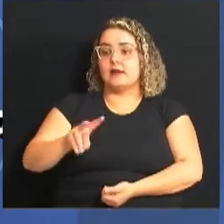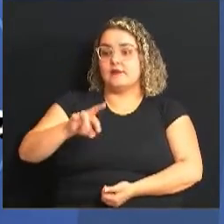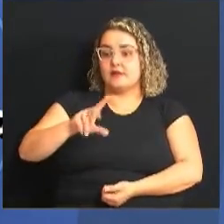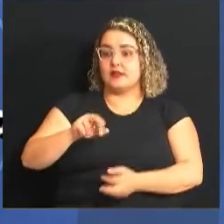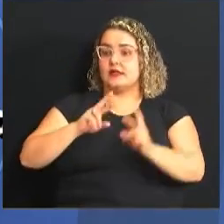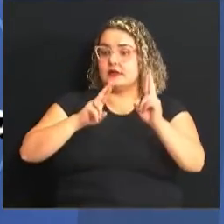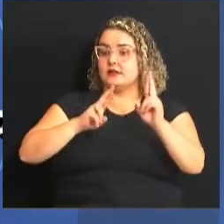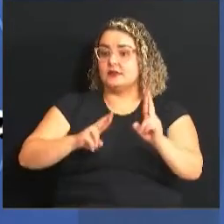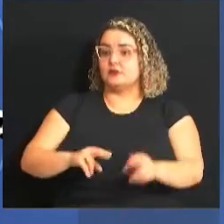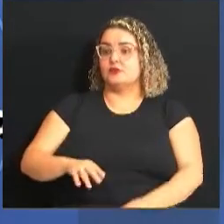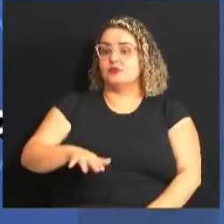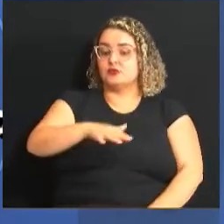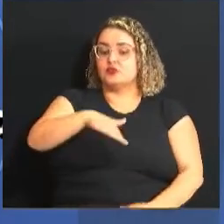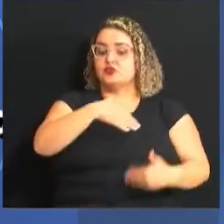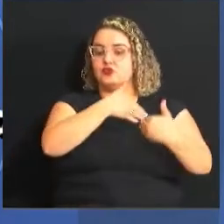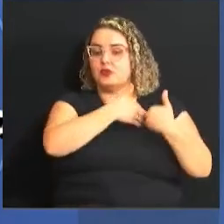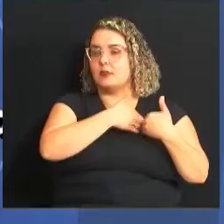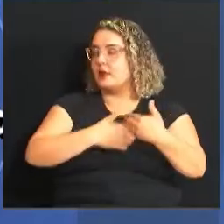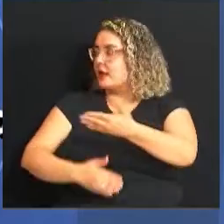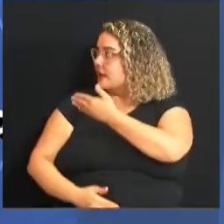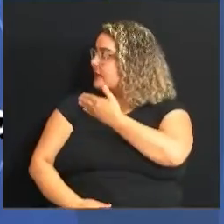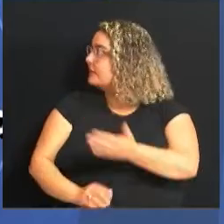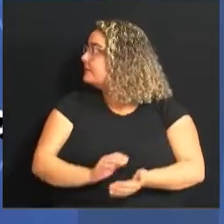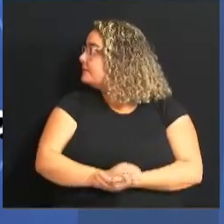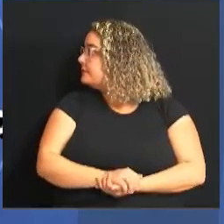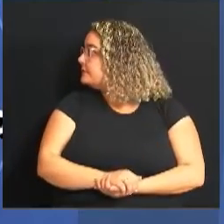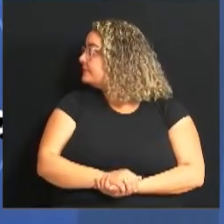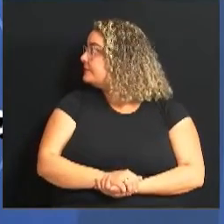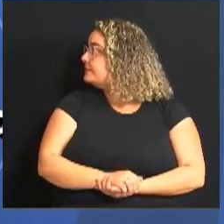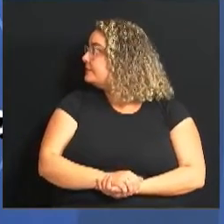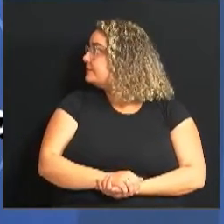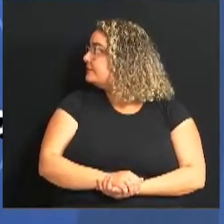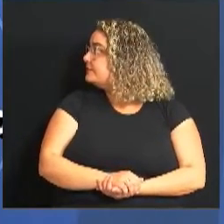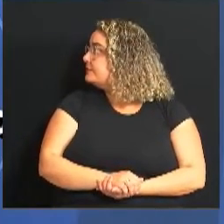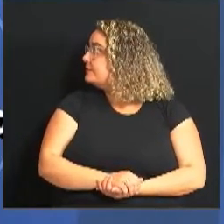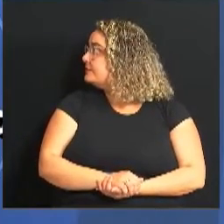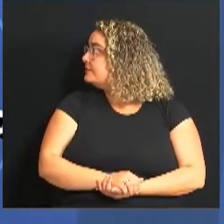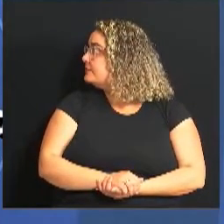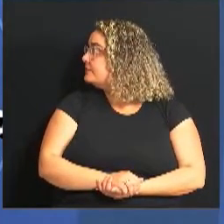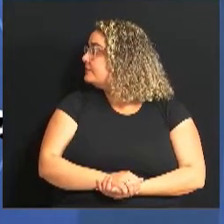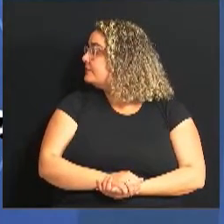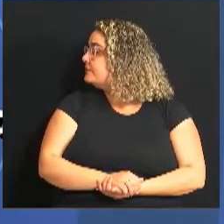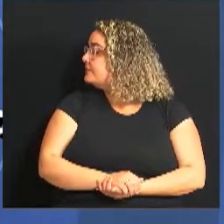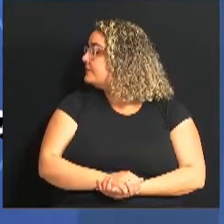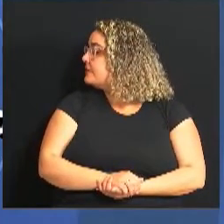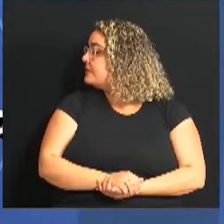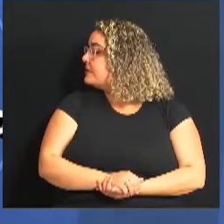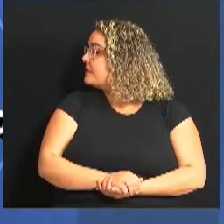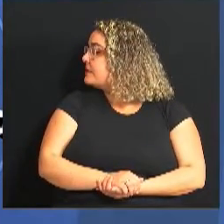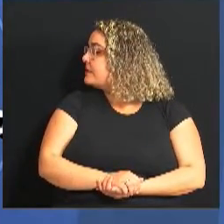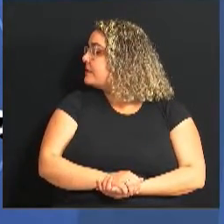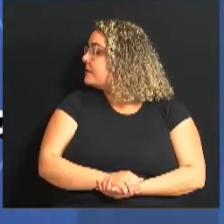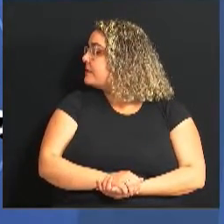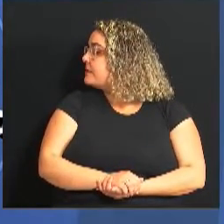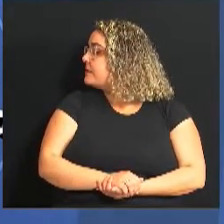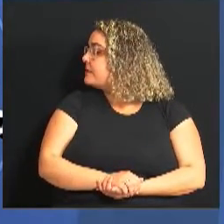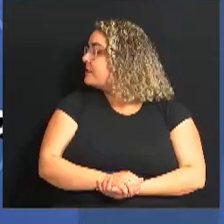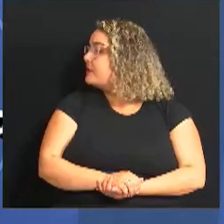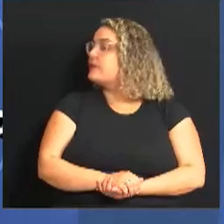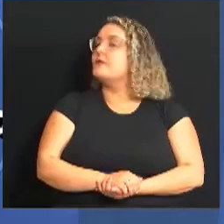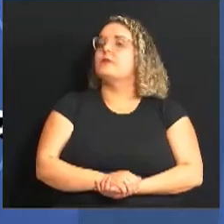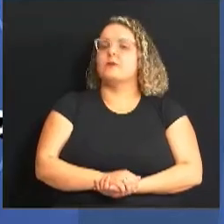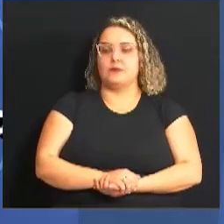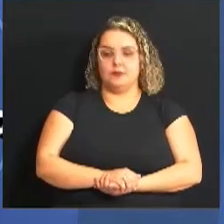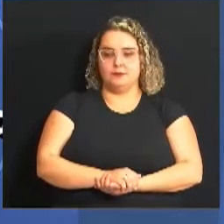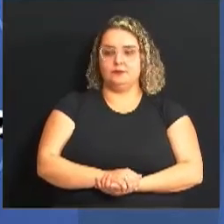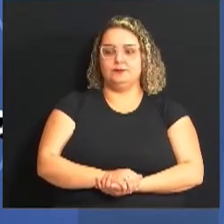dos Amarais. Ela fica no Céu Estação Cidadania, na rua Demerval da Silva Pereira, sem número. Então, ela vai